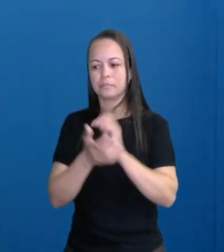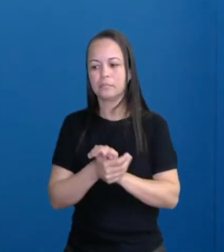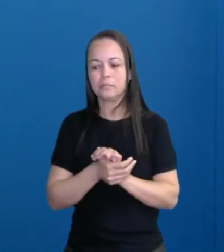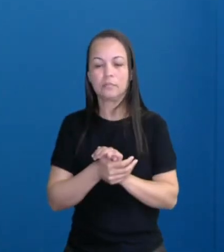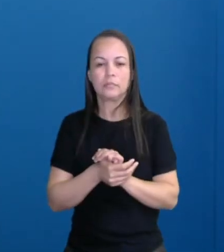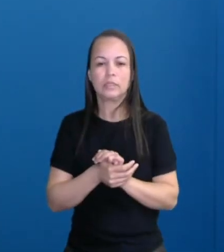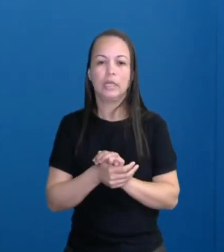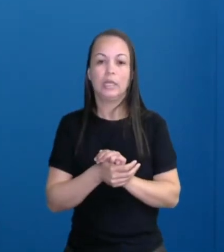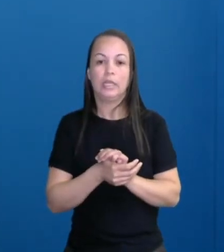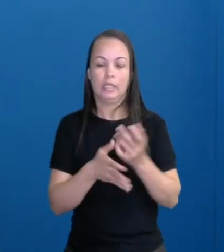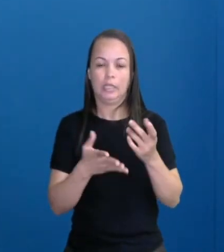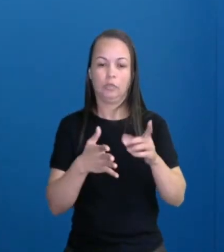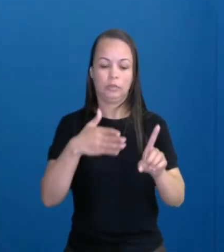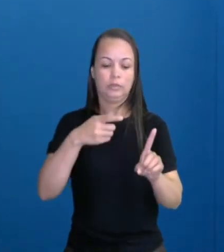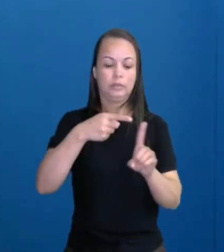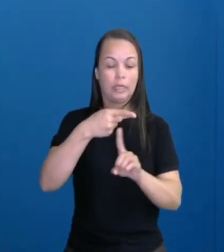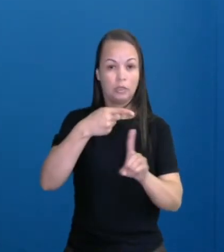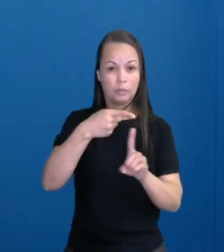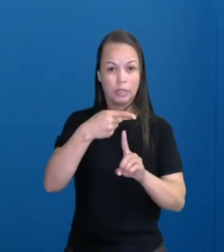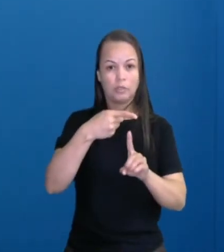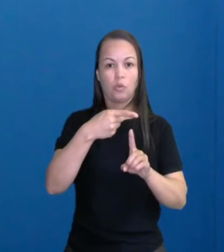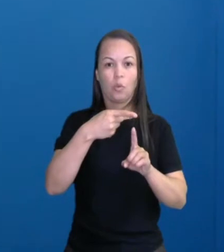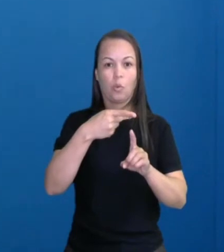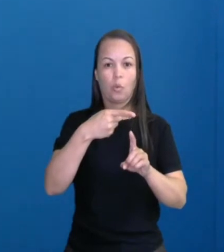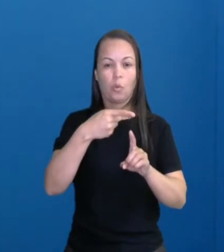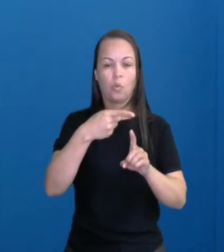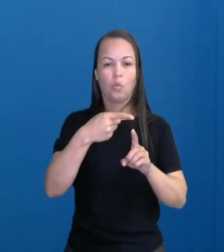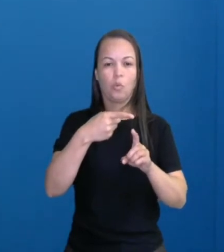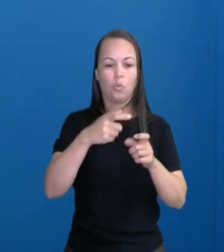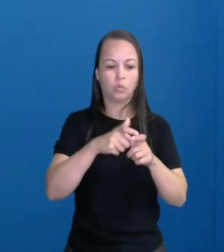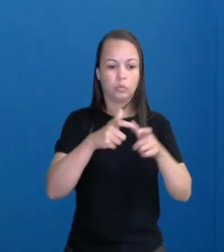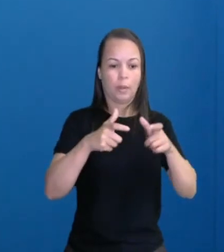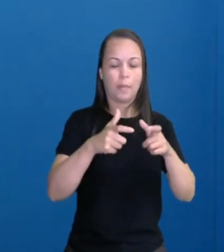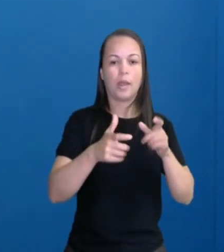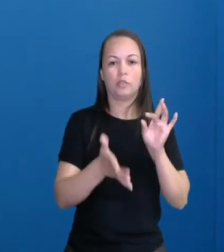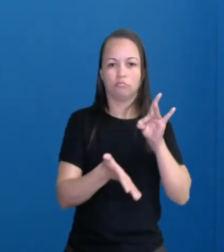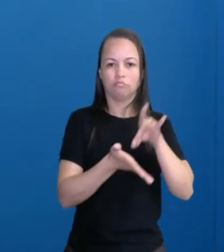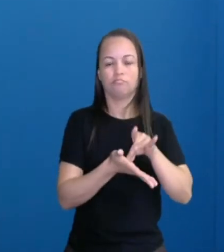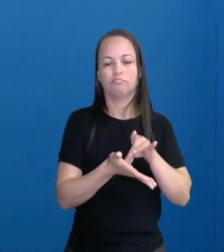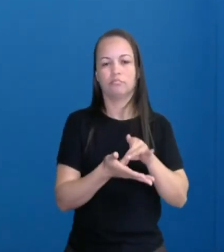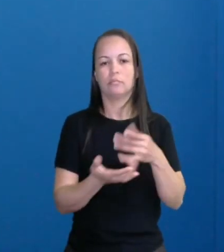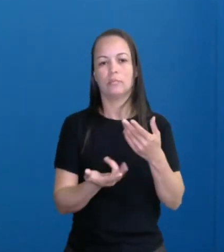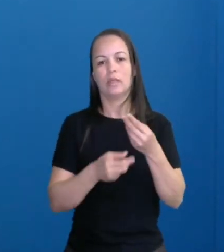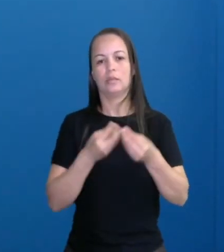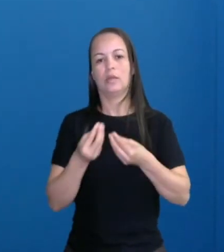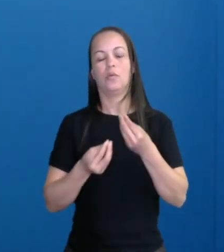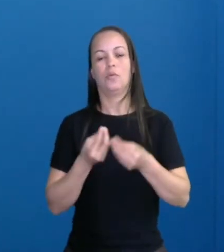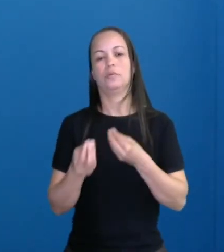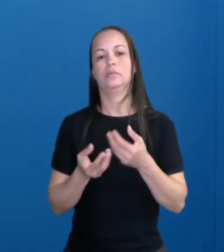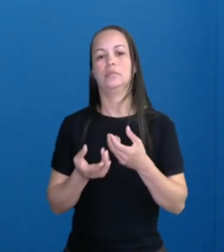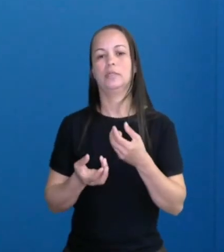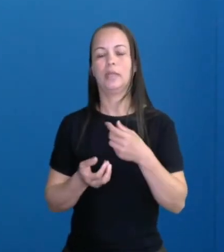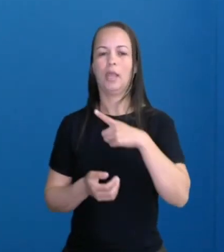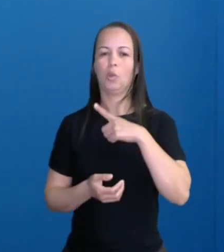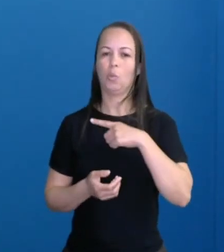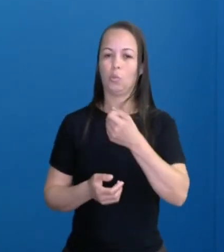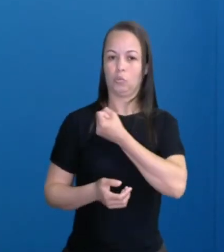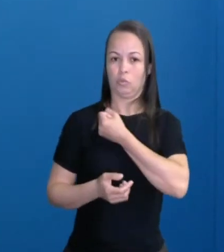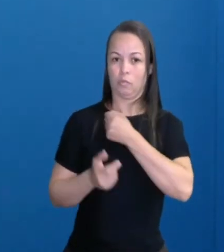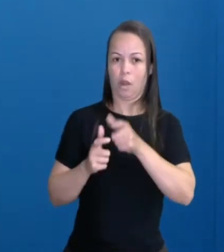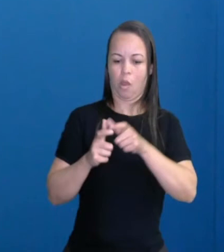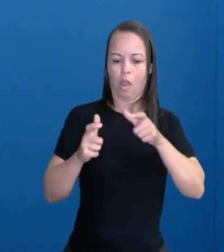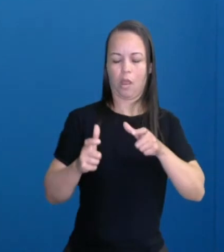o tamanho real. Por isso que numa escala, a gente tem um número menor no numerador e um número grandão. Por quê?